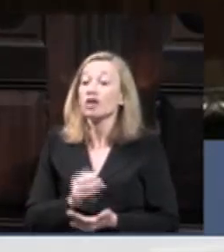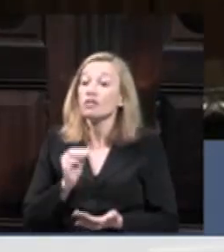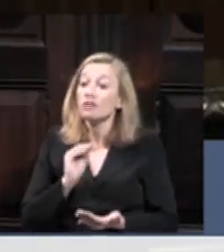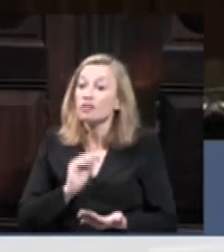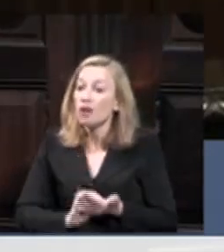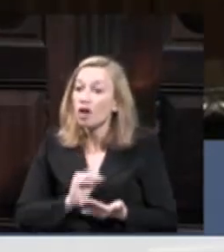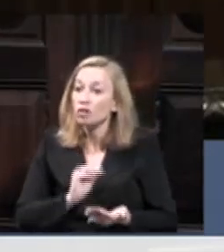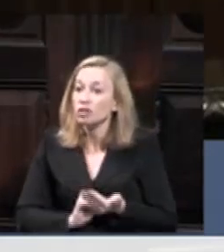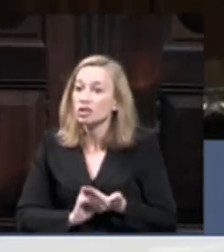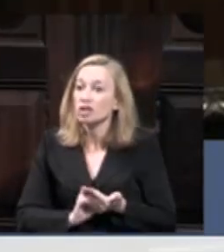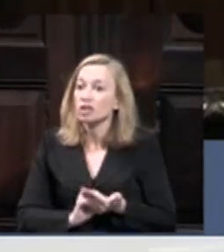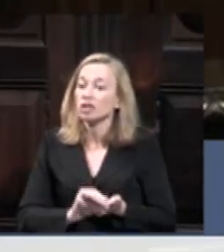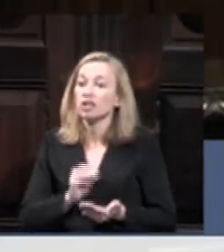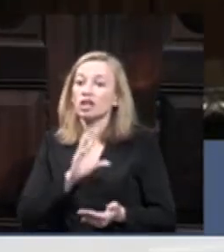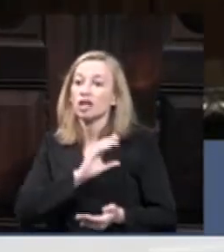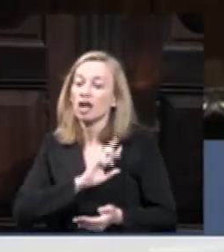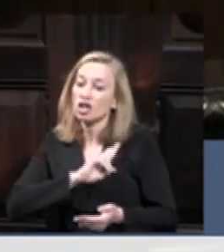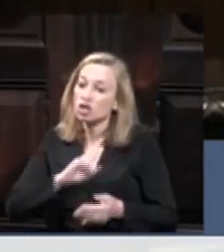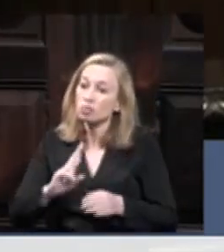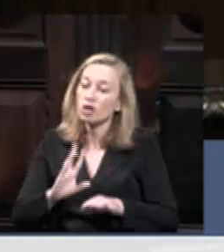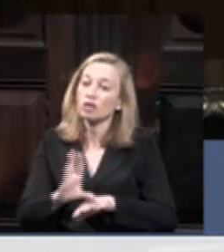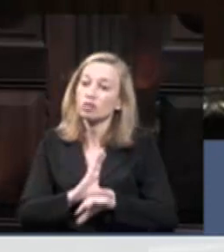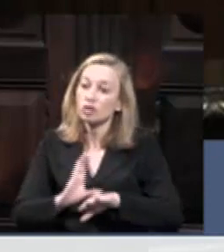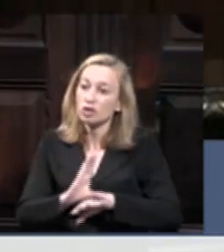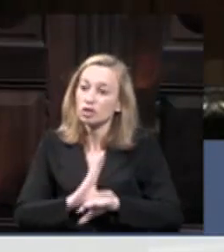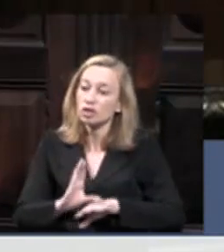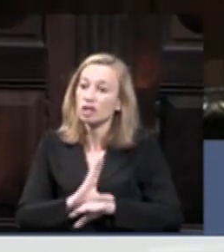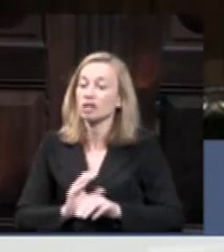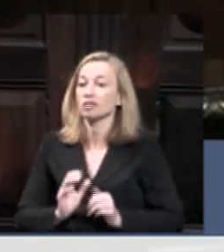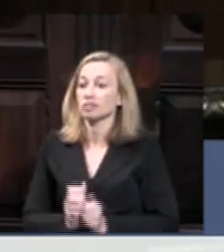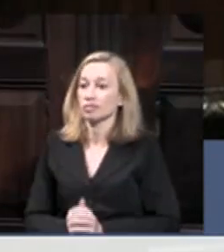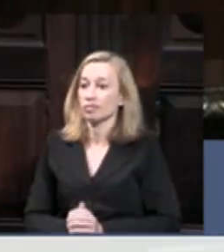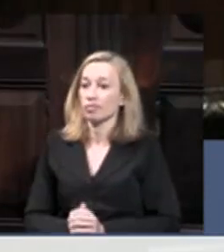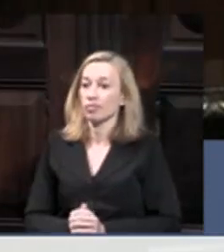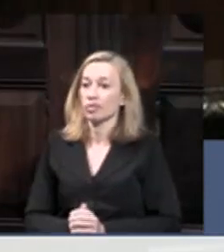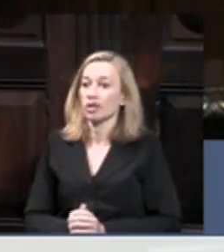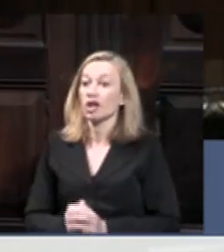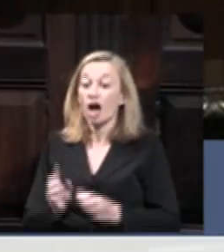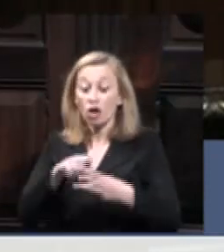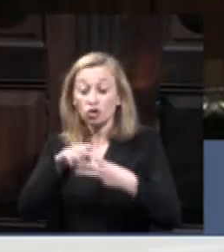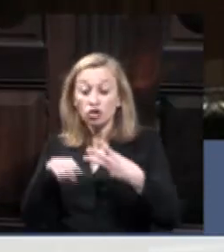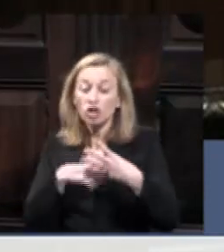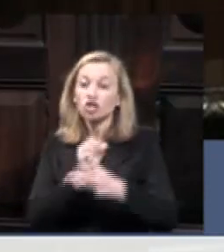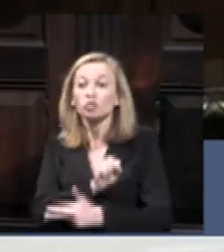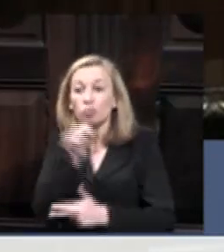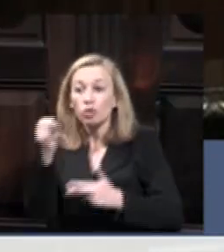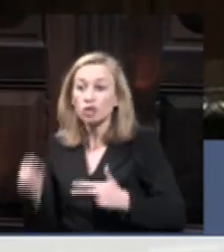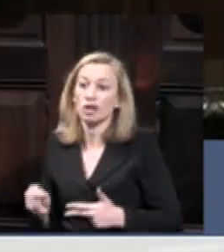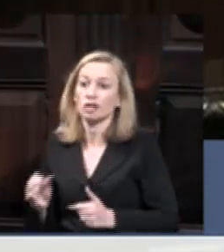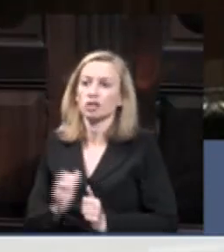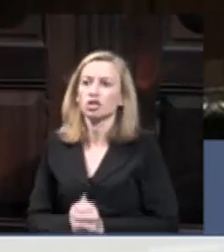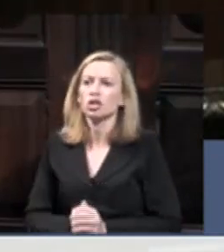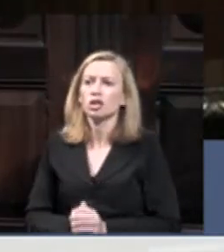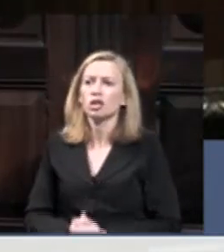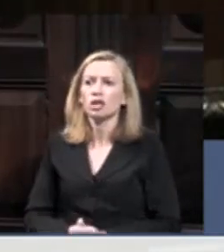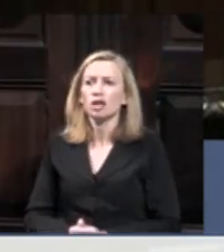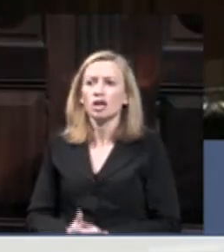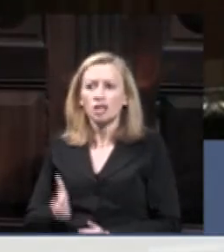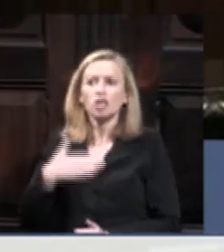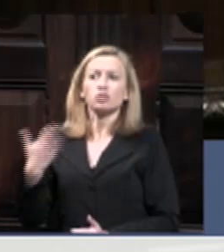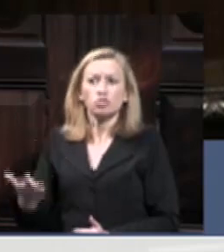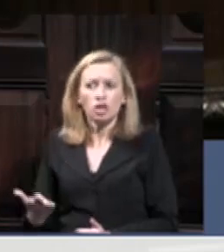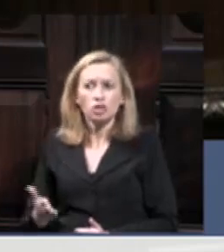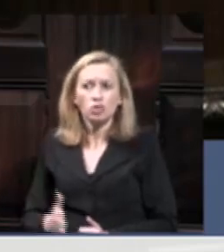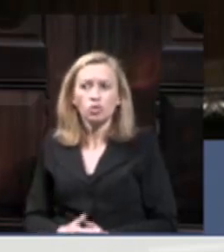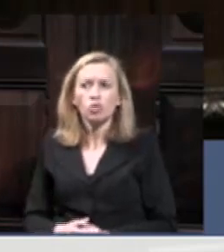princípio constitucional da independência e harmonia entre os poderes. Chega a ser constrangedor que